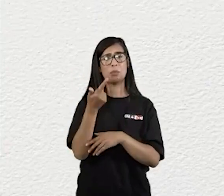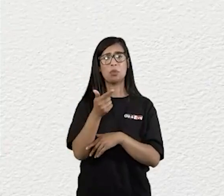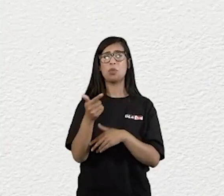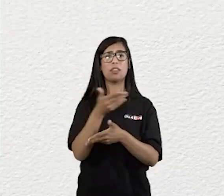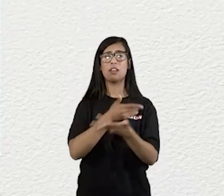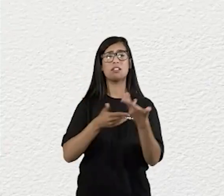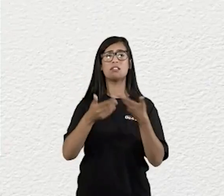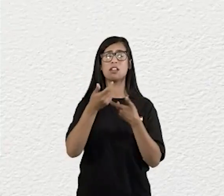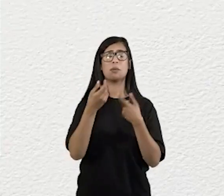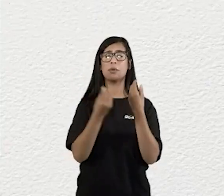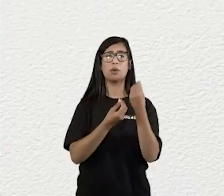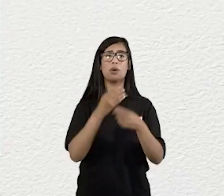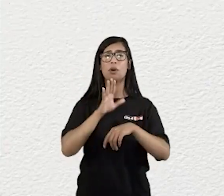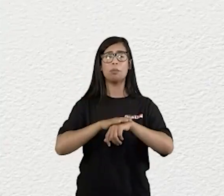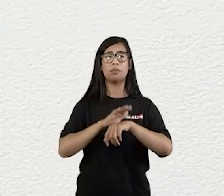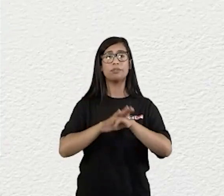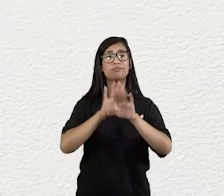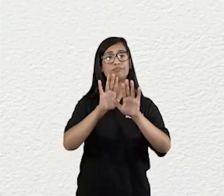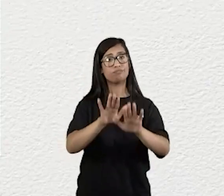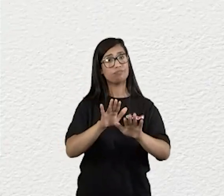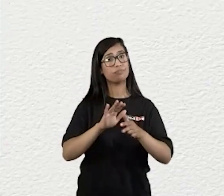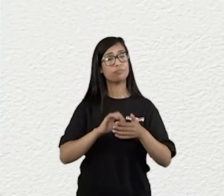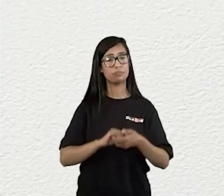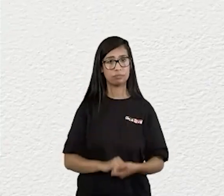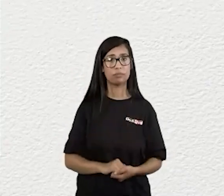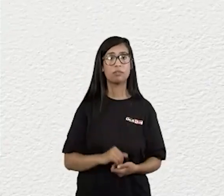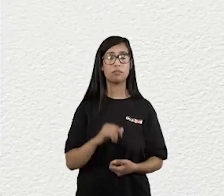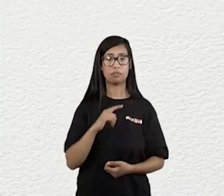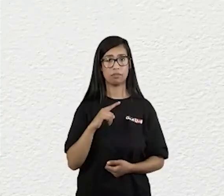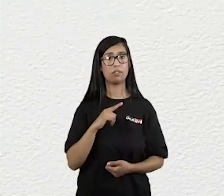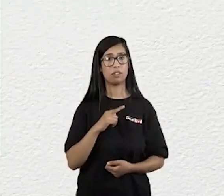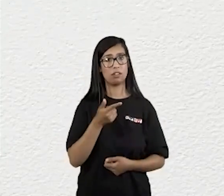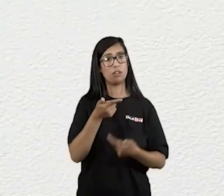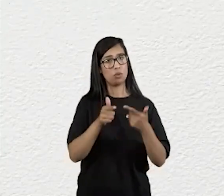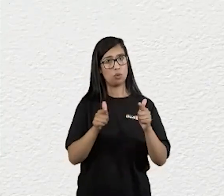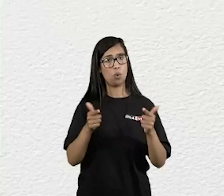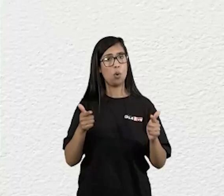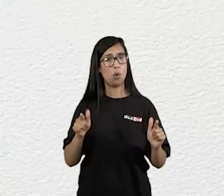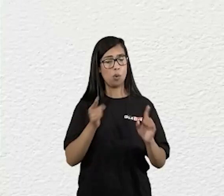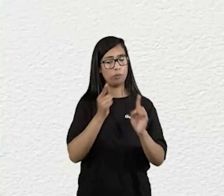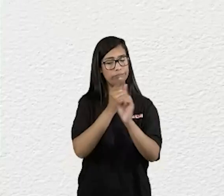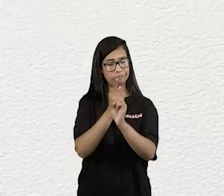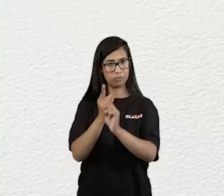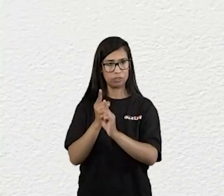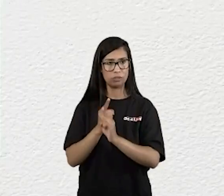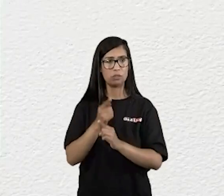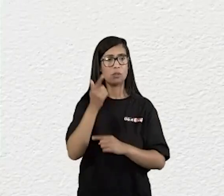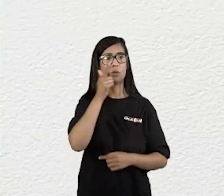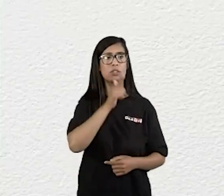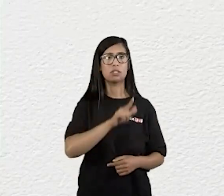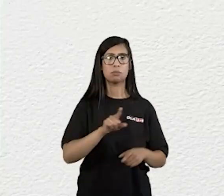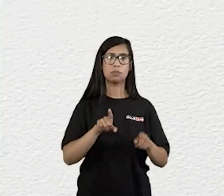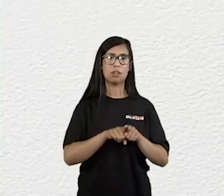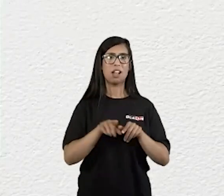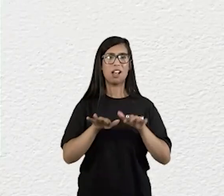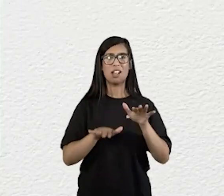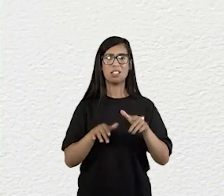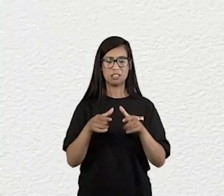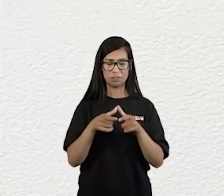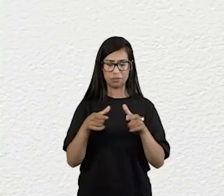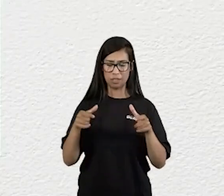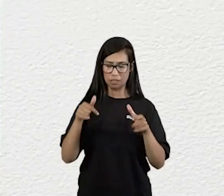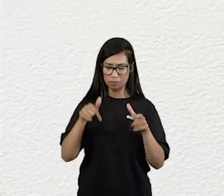Bom, gente, além disso, outros achados que a gente pode ter na fita de acetato ou